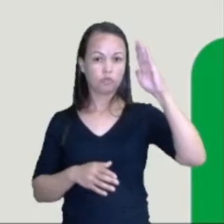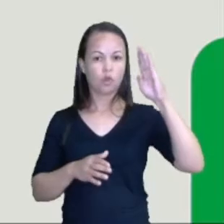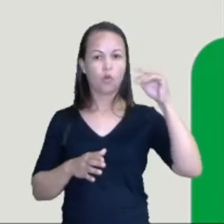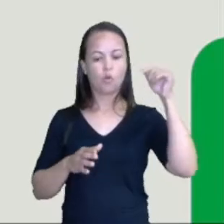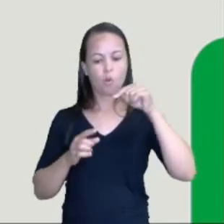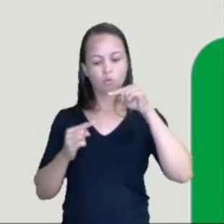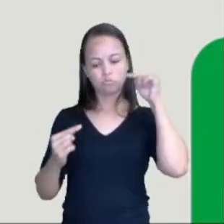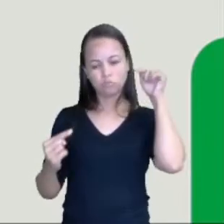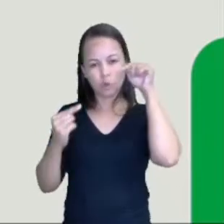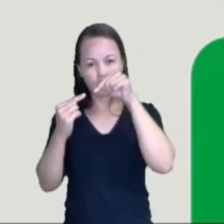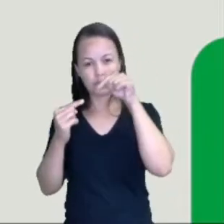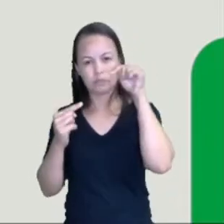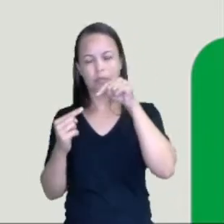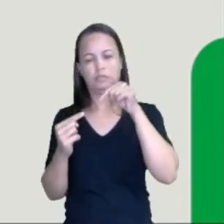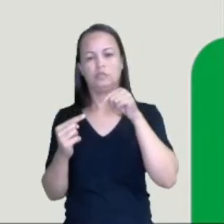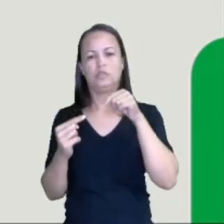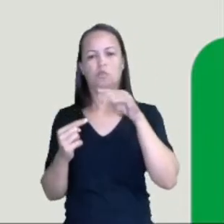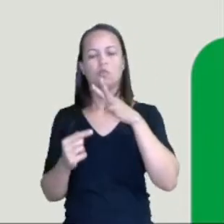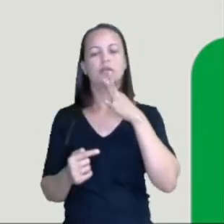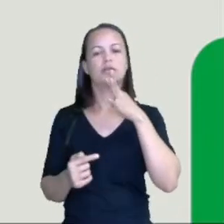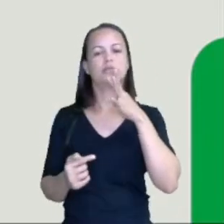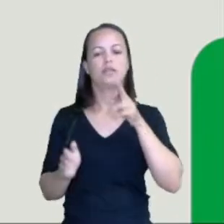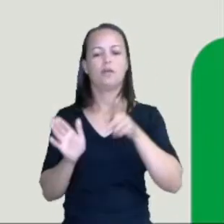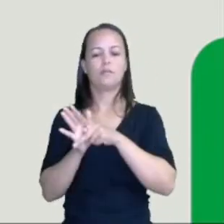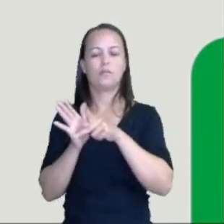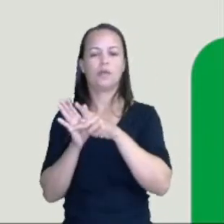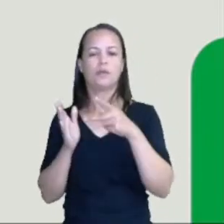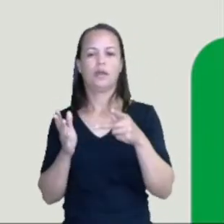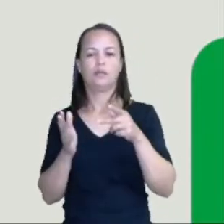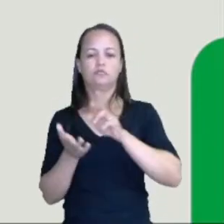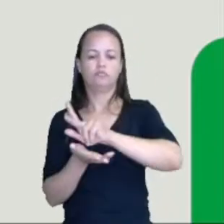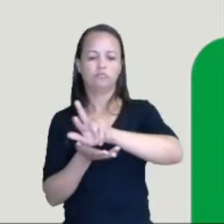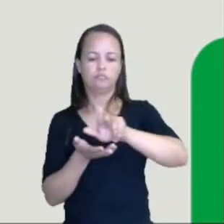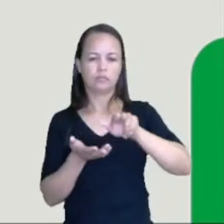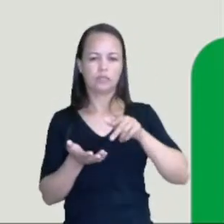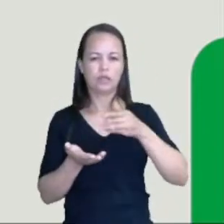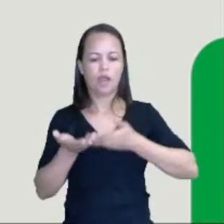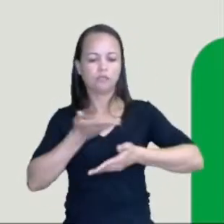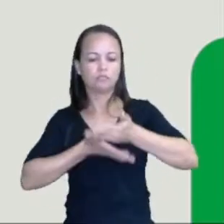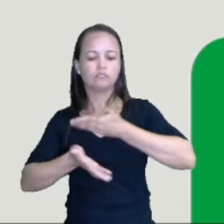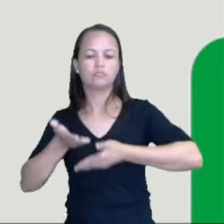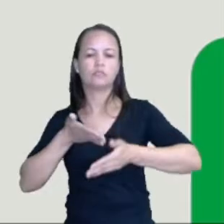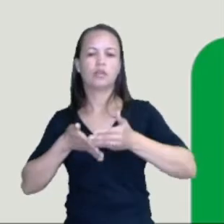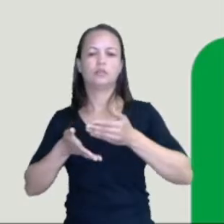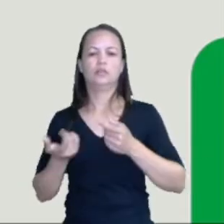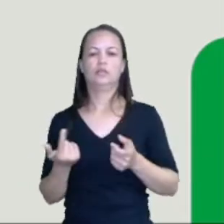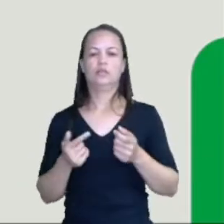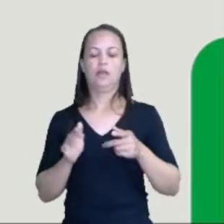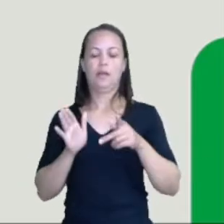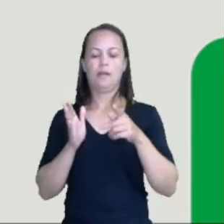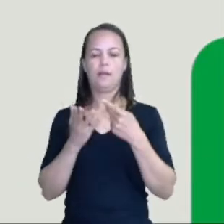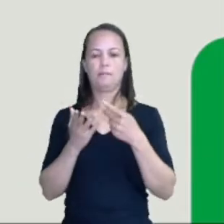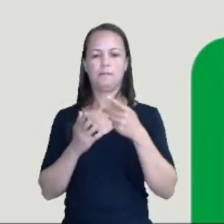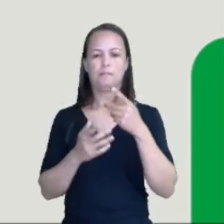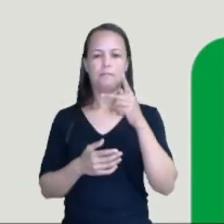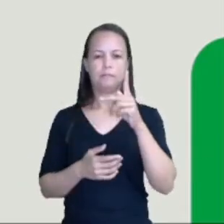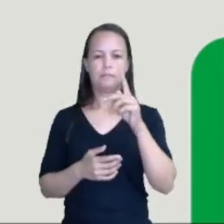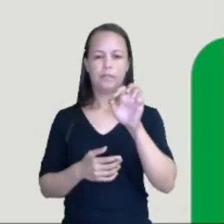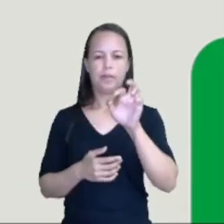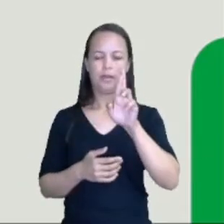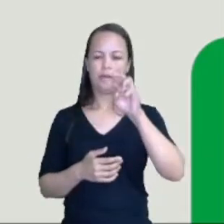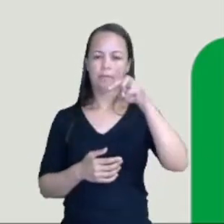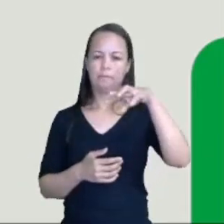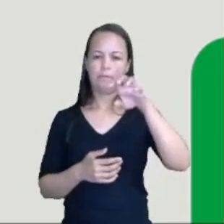nossa aula, de conhecermos as diferentes propriedades desse material, está justamente associada com a propriedade da permeabilidade.